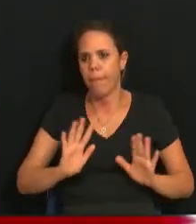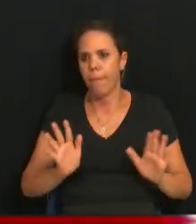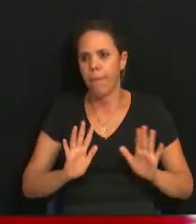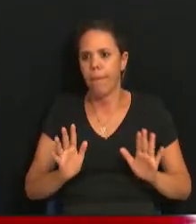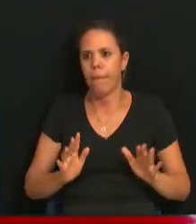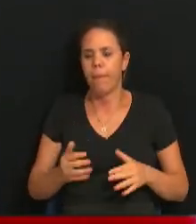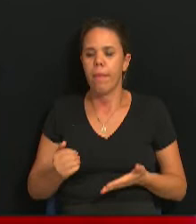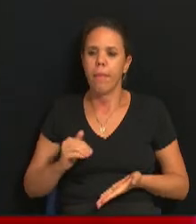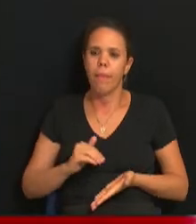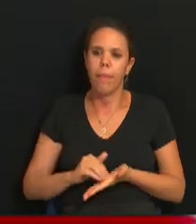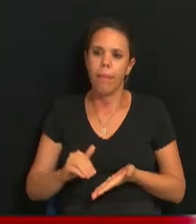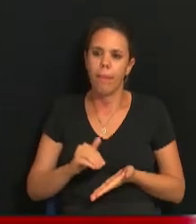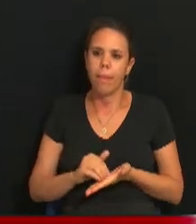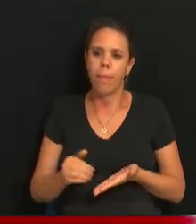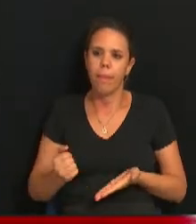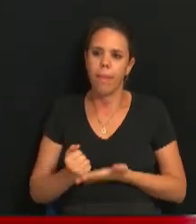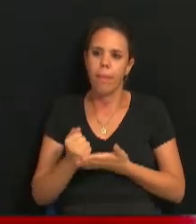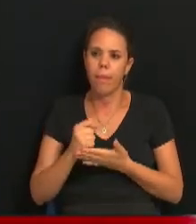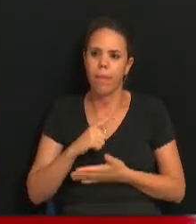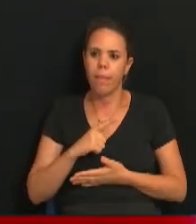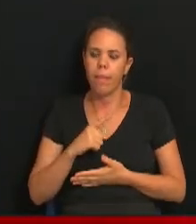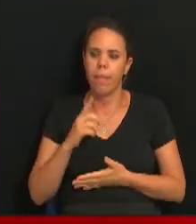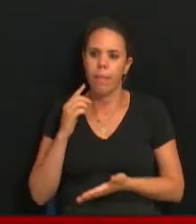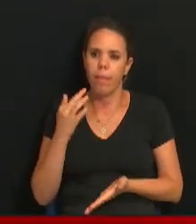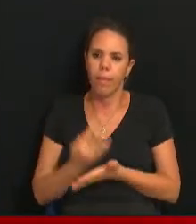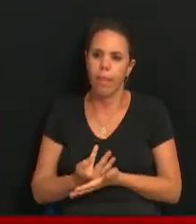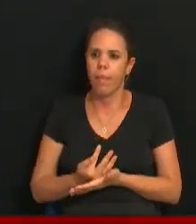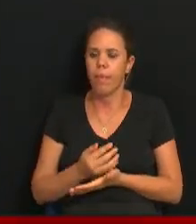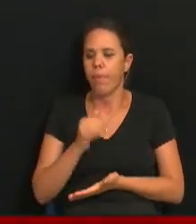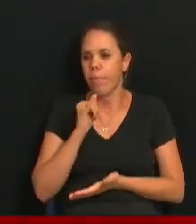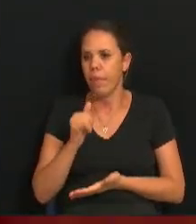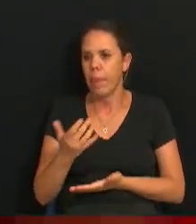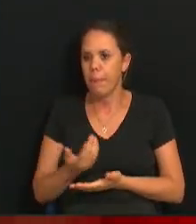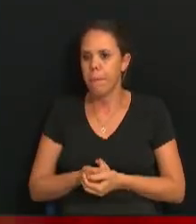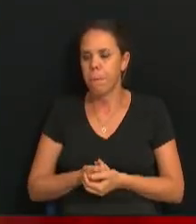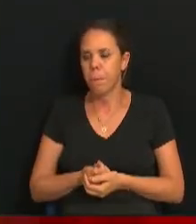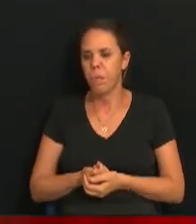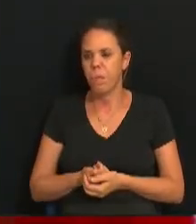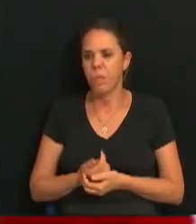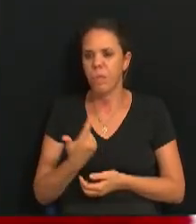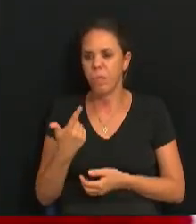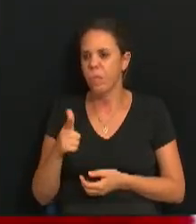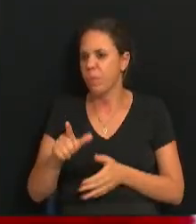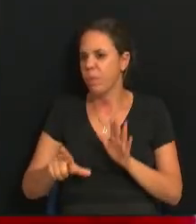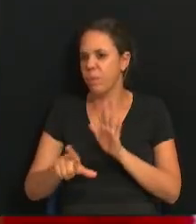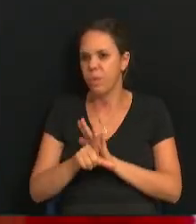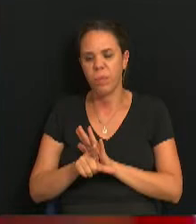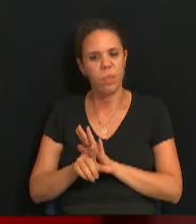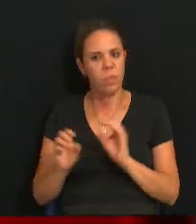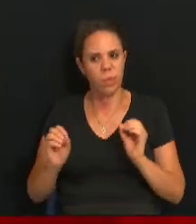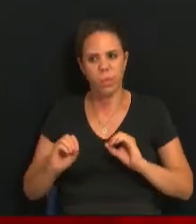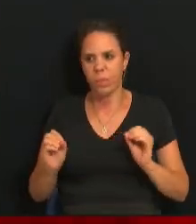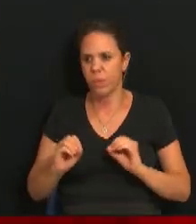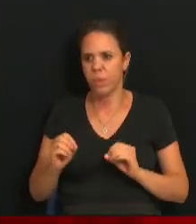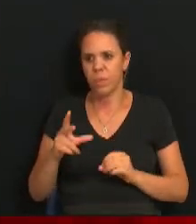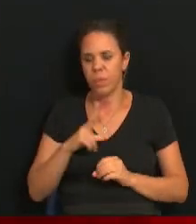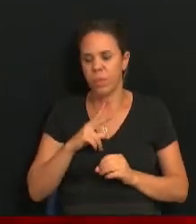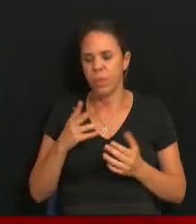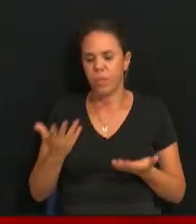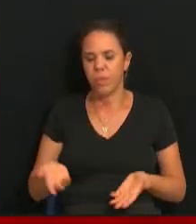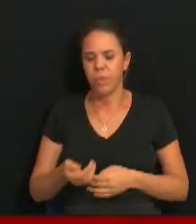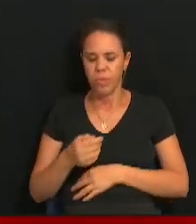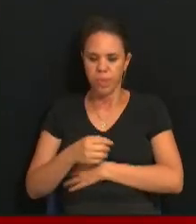assessoria, então a gente tem um pouco de convicção em falar sobre isso, que não tem uma legalidade, nem uma impessoalidade nessas